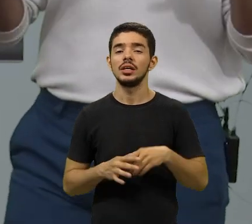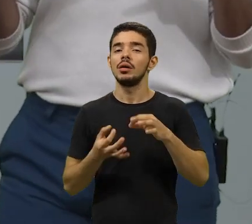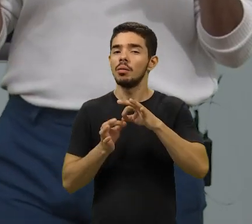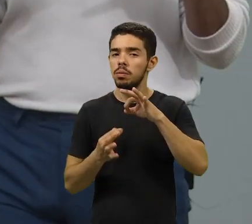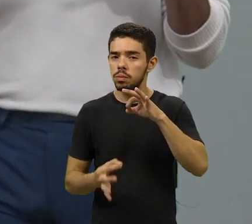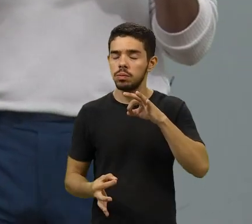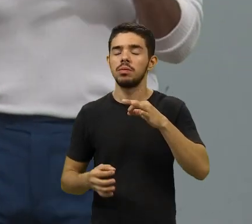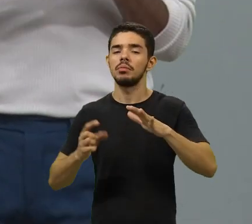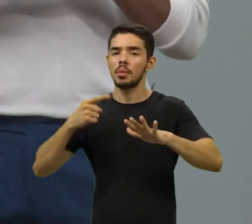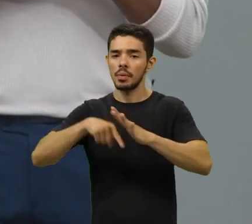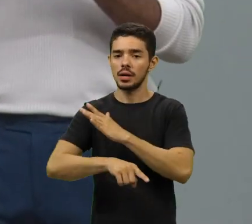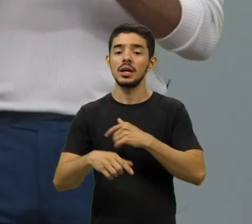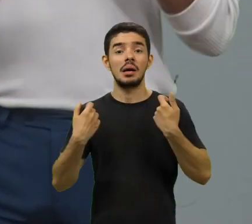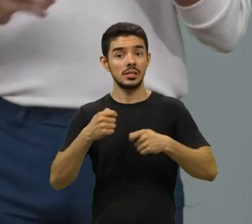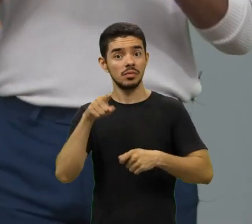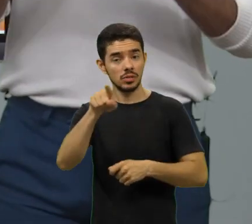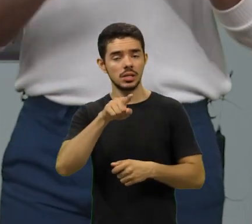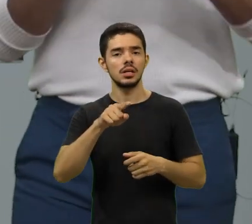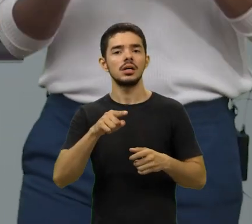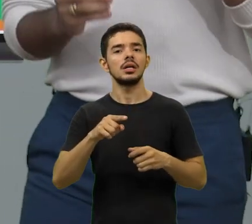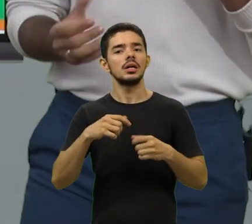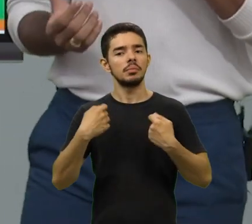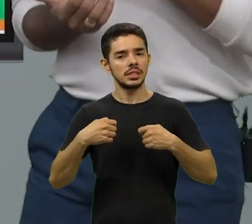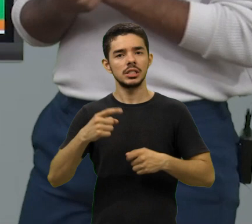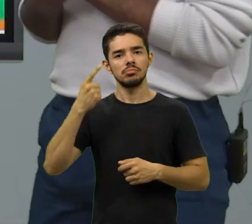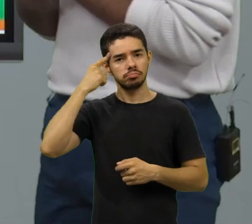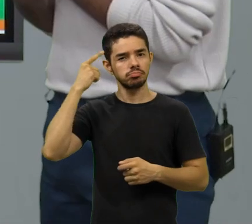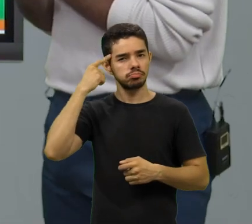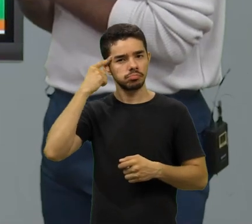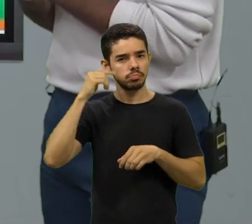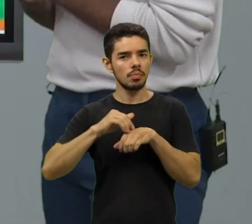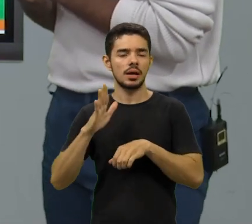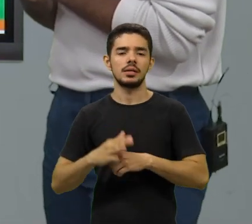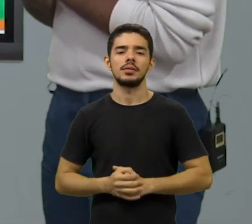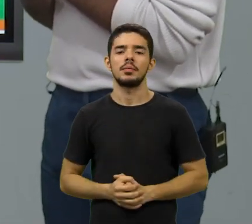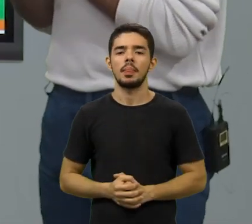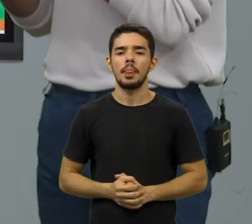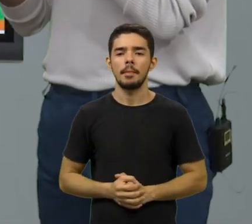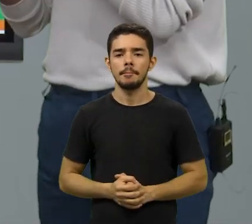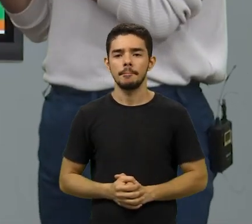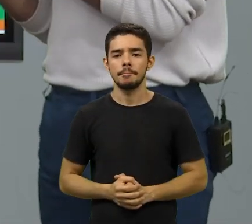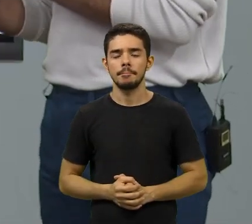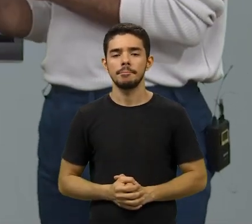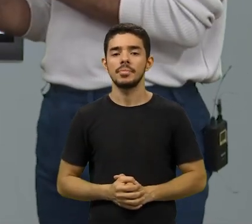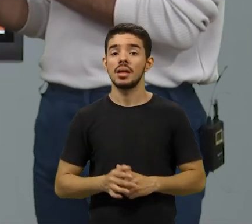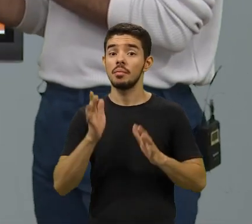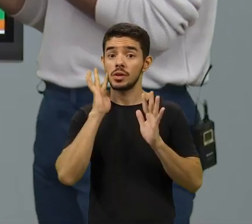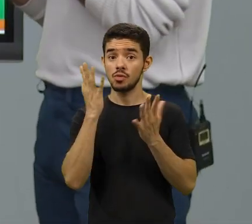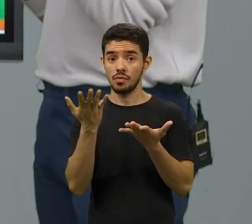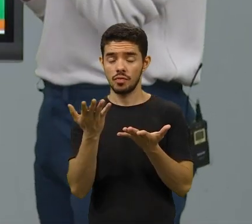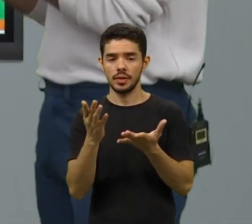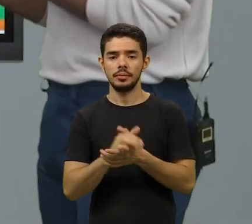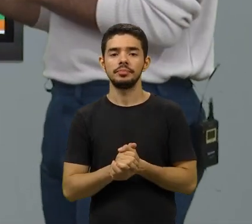pouco mais complexa e vai exigir que vocês utilizem um pouco mais do raciocínio, certo? Então, vamos resolver essa